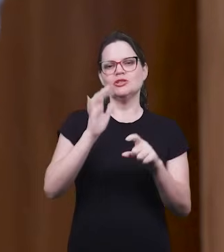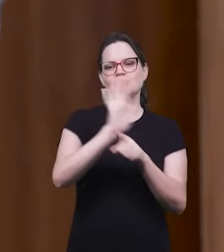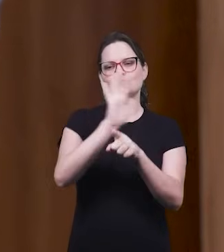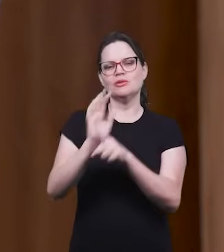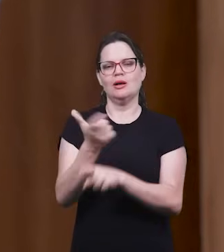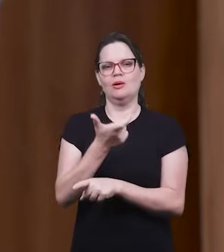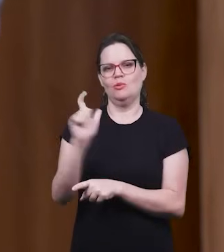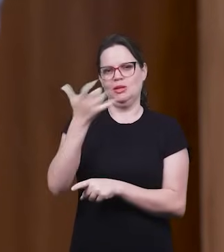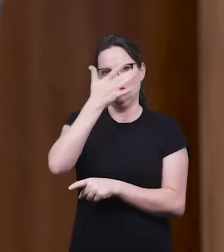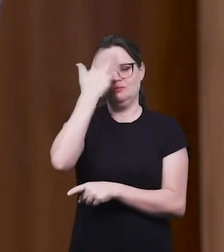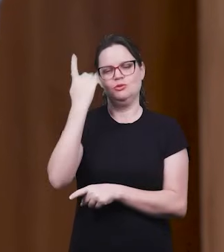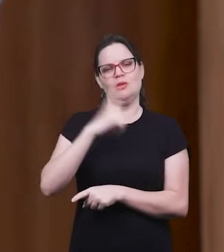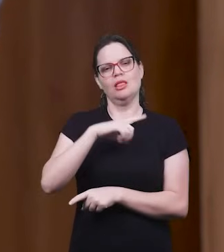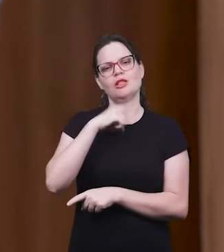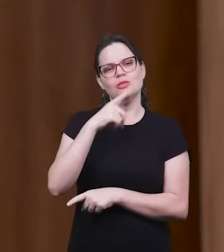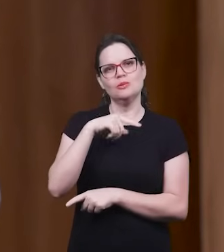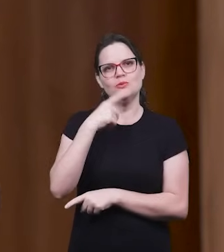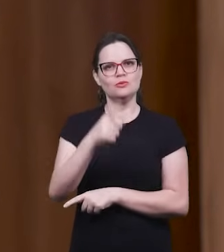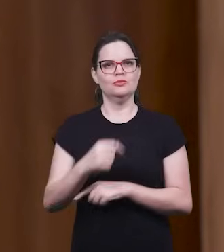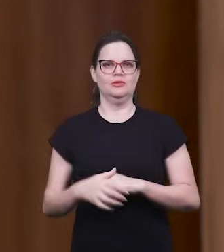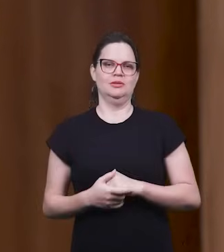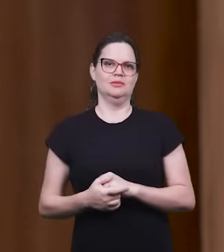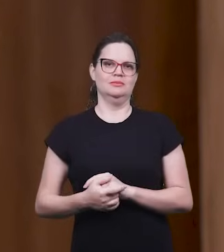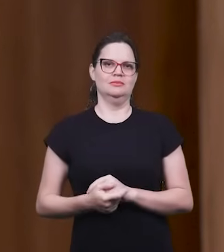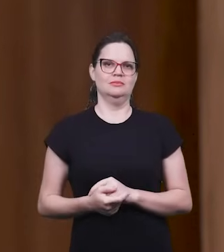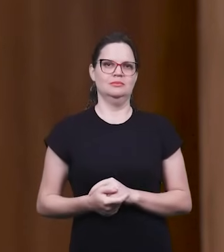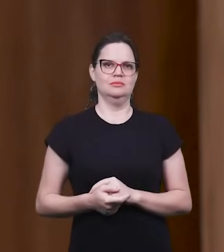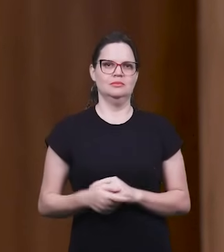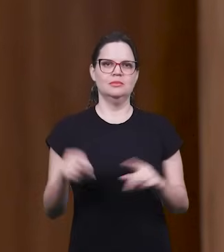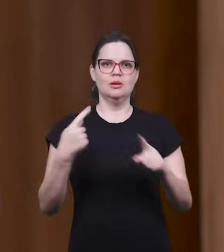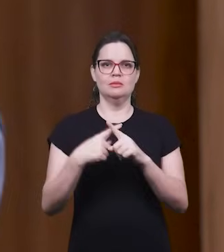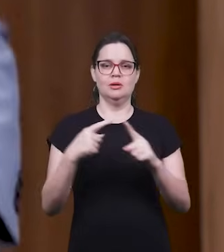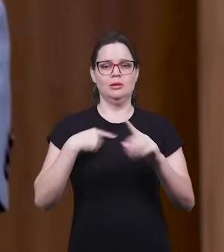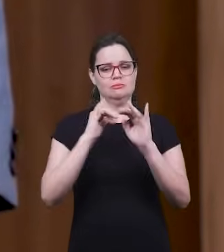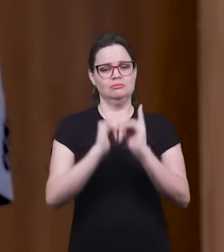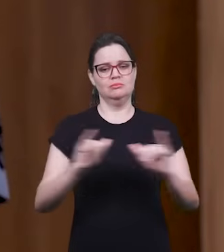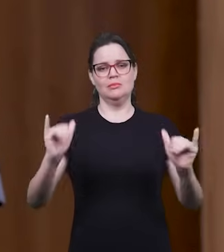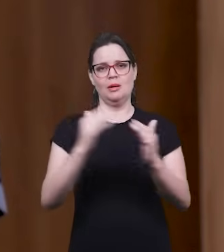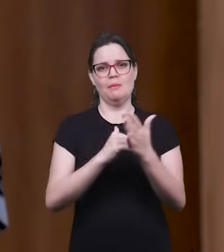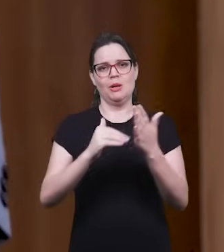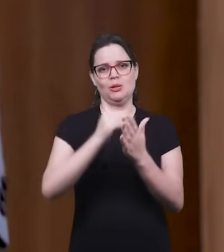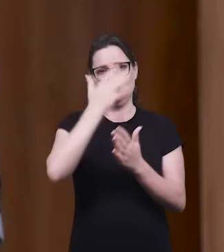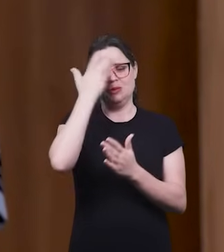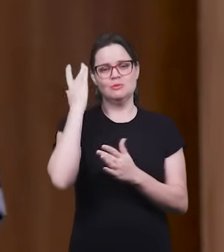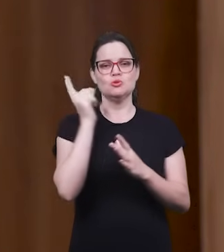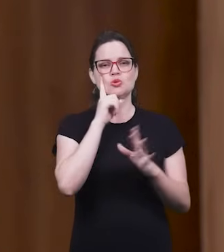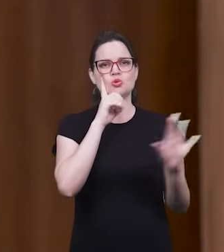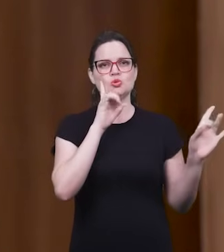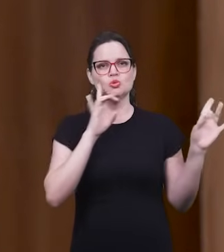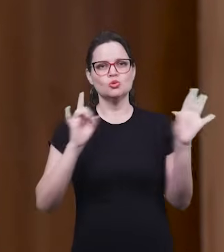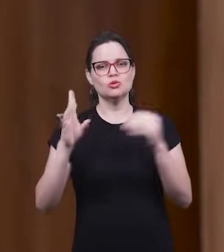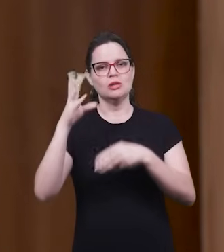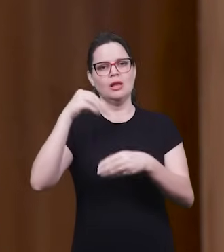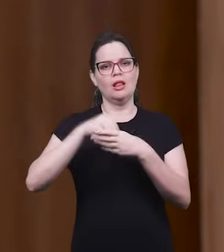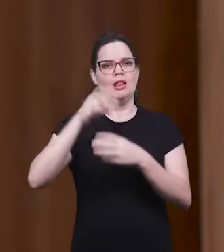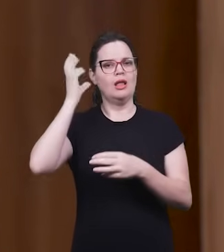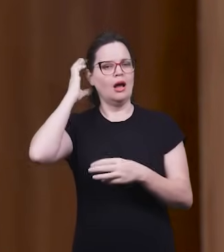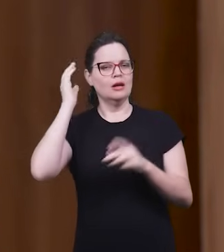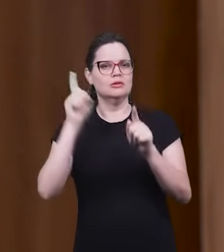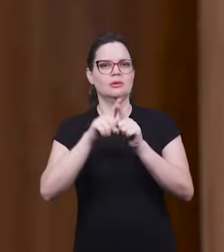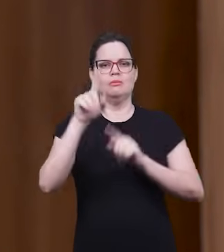né? São dúvidas que... Muitas pessoas, a gente está lidando com muita gente, né? Todo dia está na rádio,